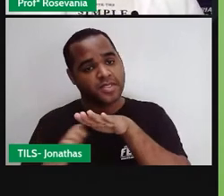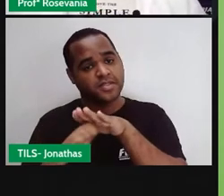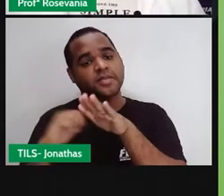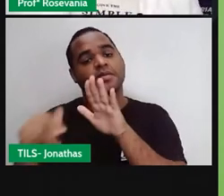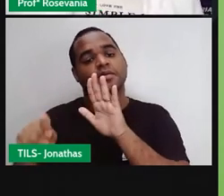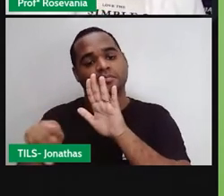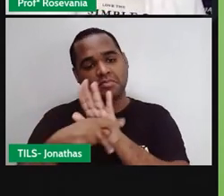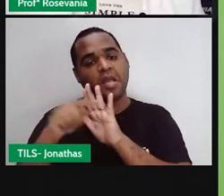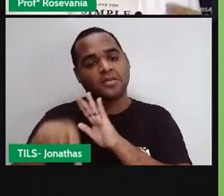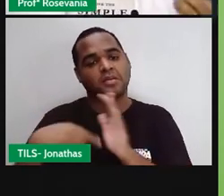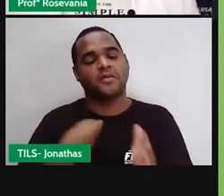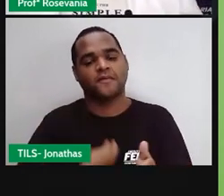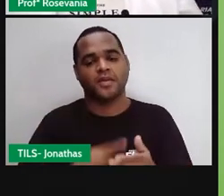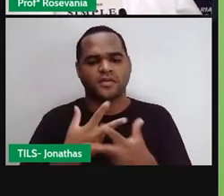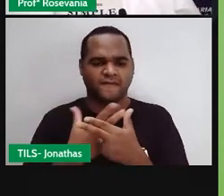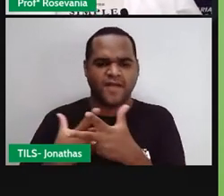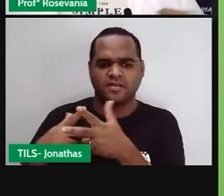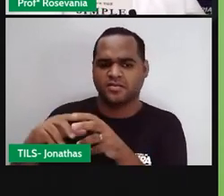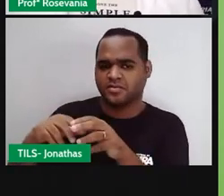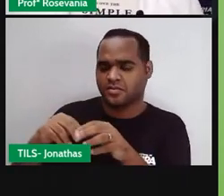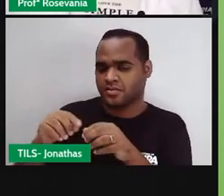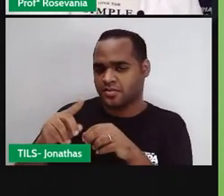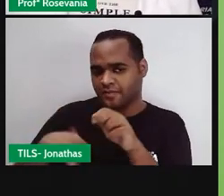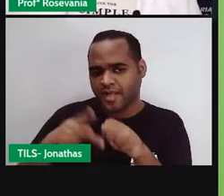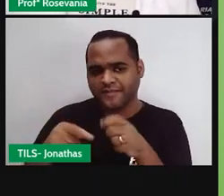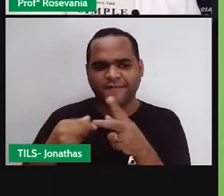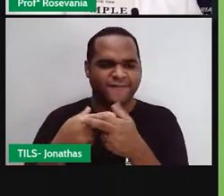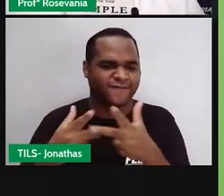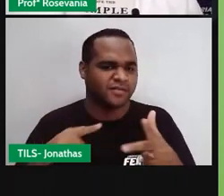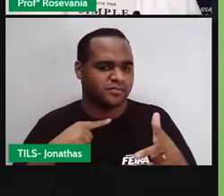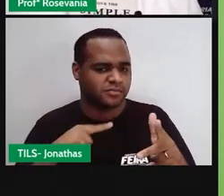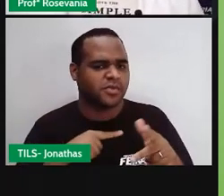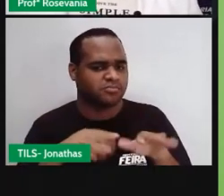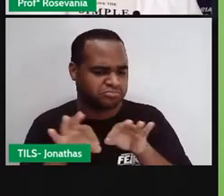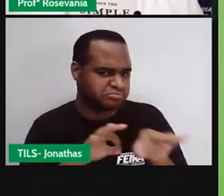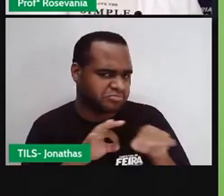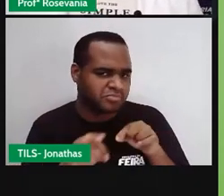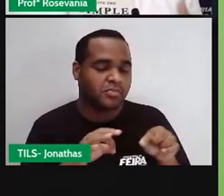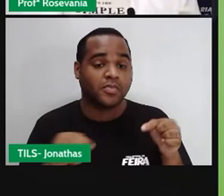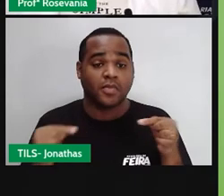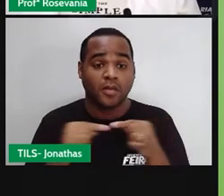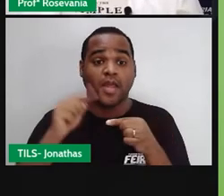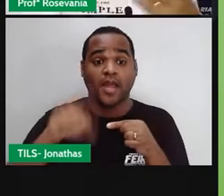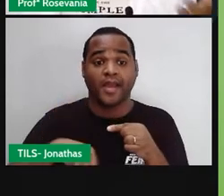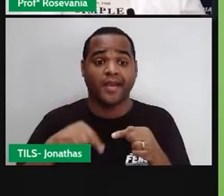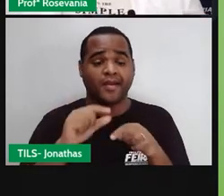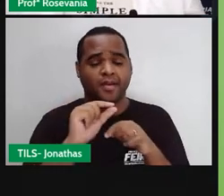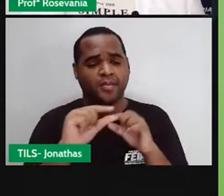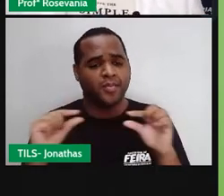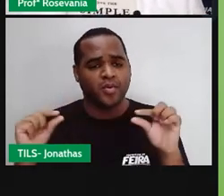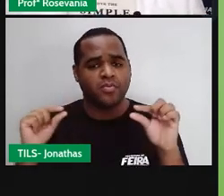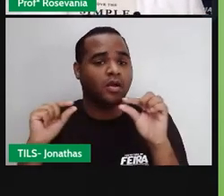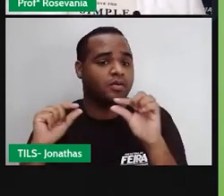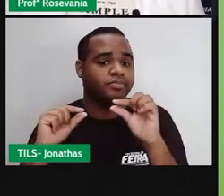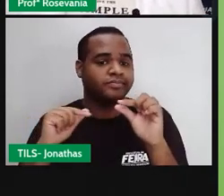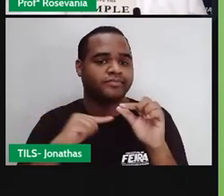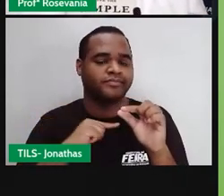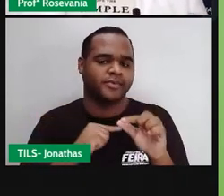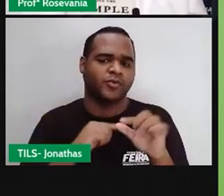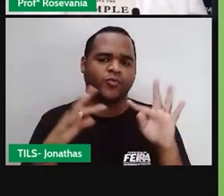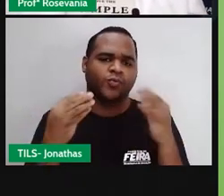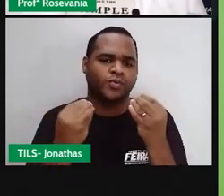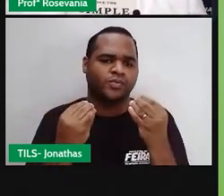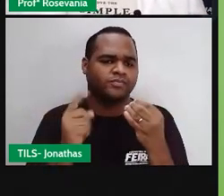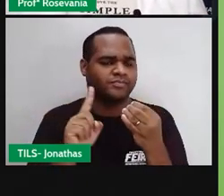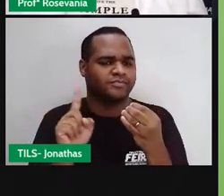toda a matéria-prima, toda a mão de obra, todos os incentivos, todas as coisas que tem. Mas nossa mesmo, são poucas indústrias que a gente tem.